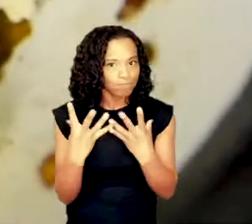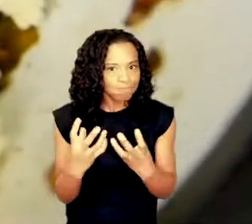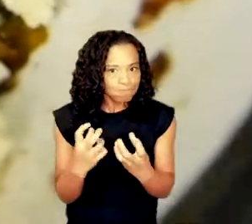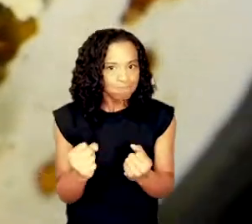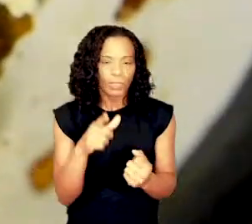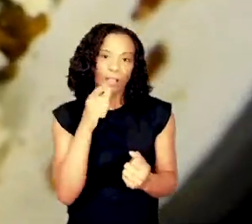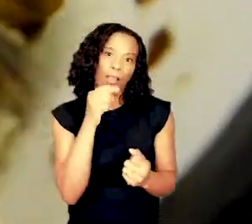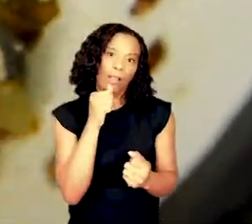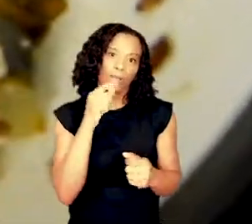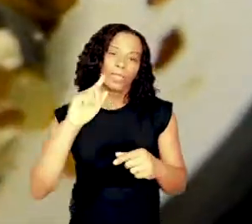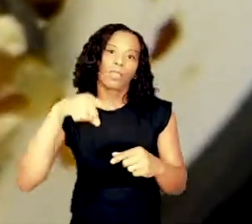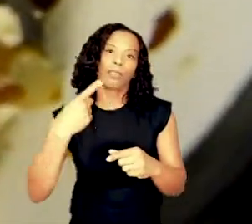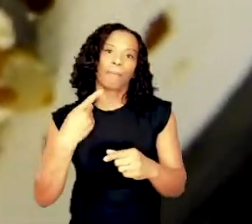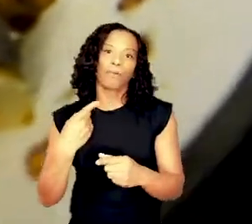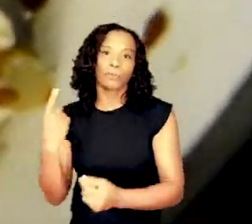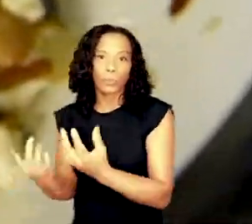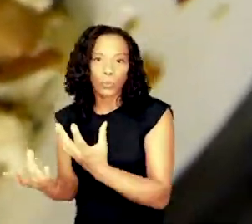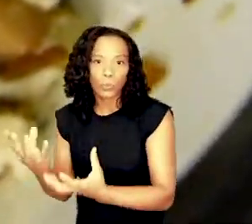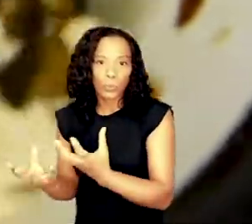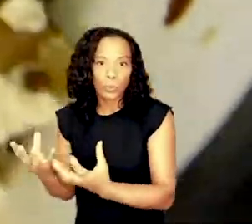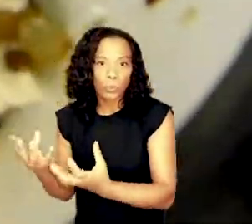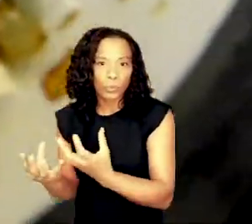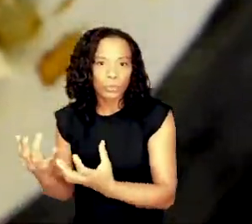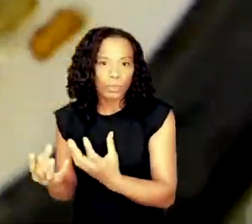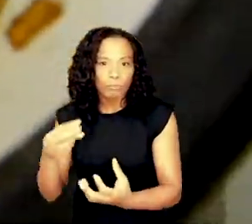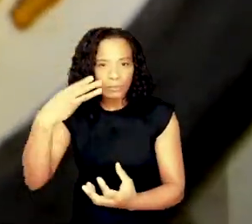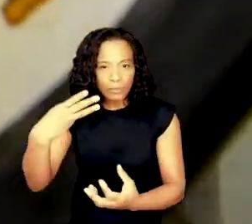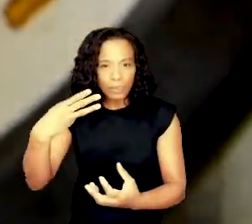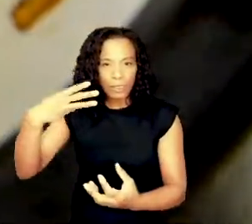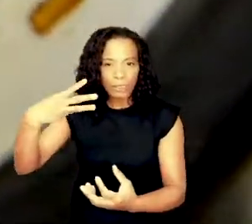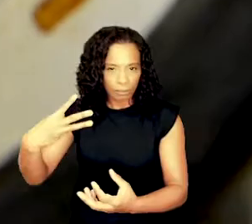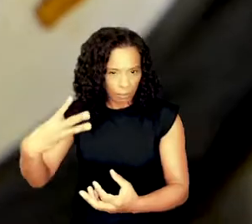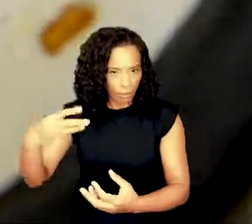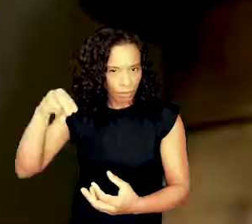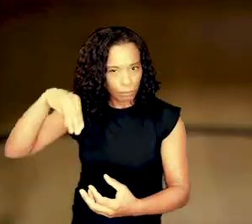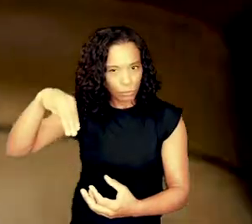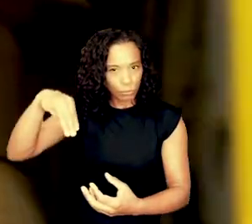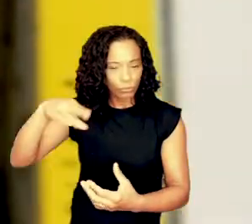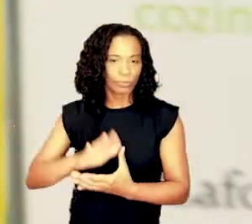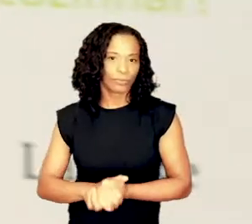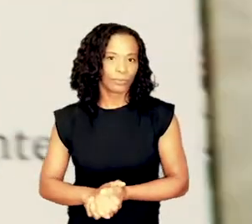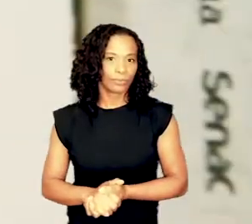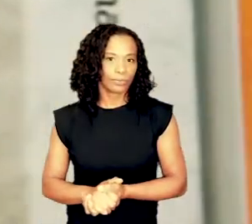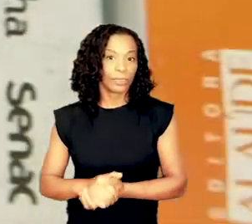A gente pode mexer e deixar cozinhar por 3 minutinhos pra gente em seguida adicionar o nosso feijão.